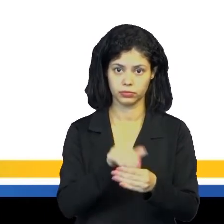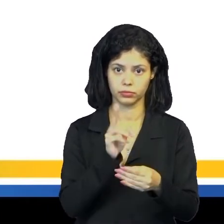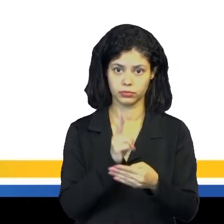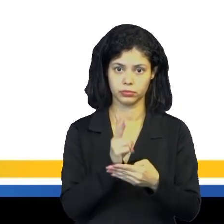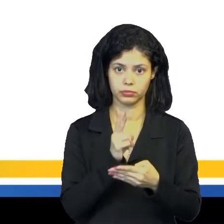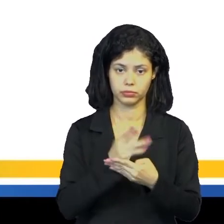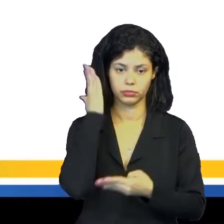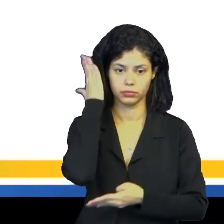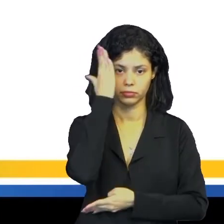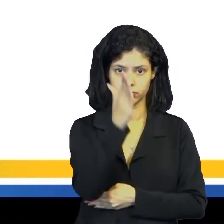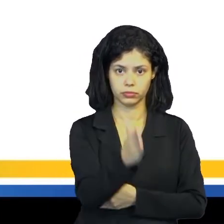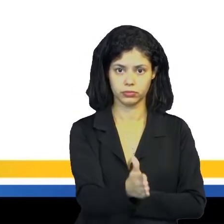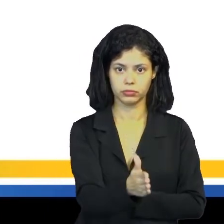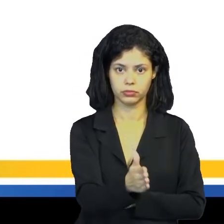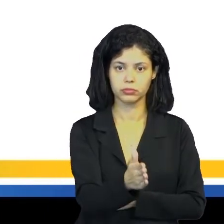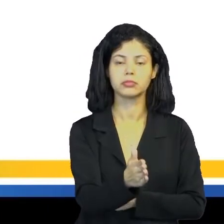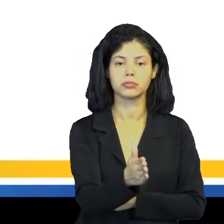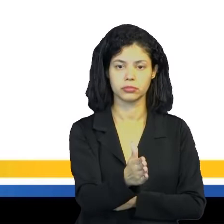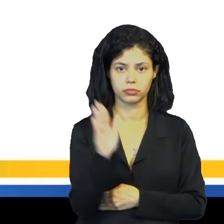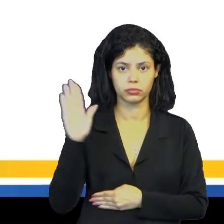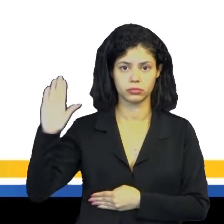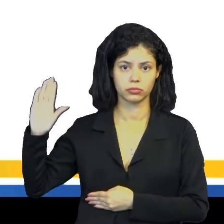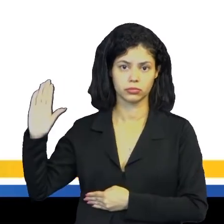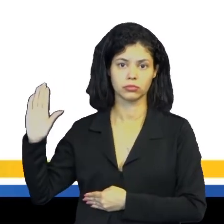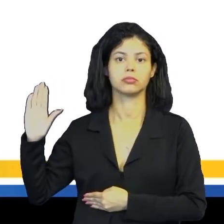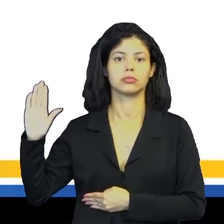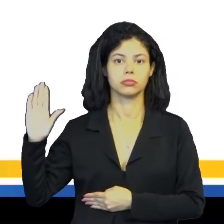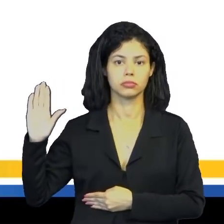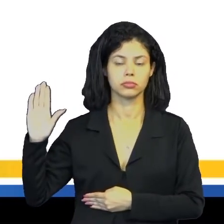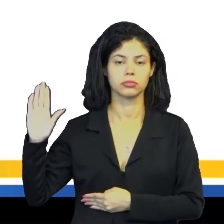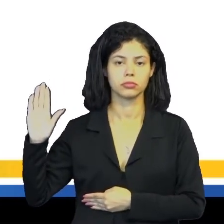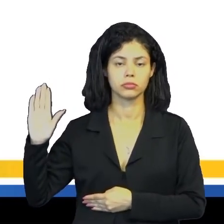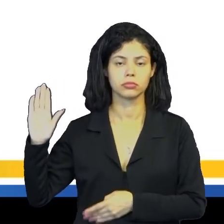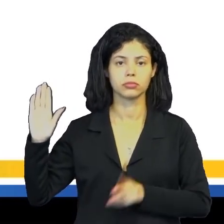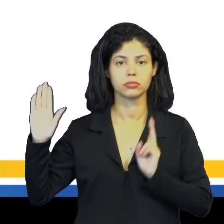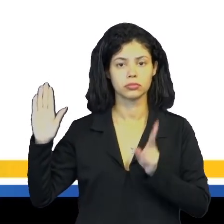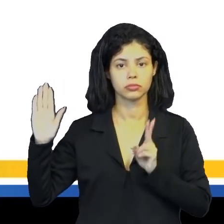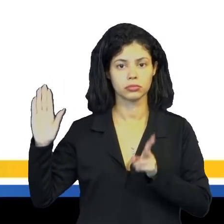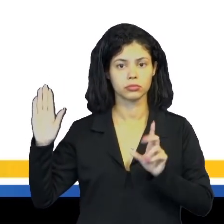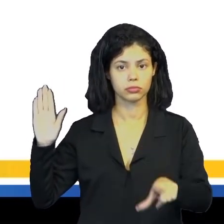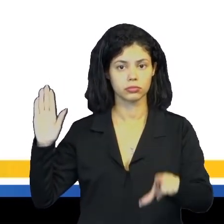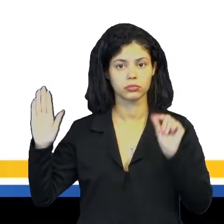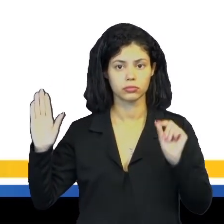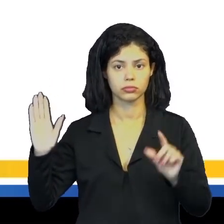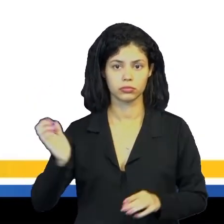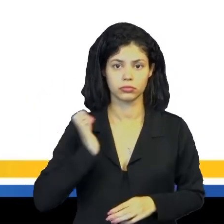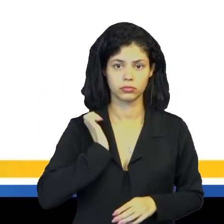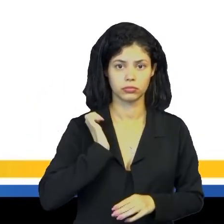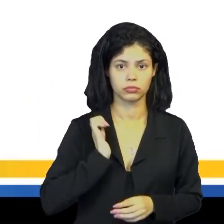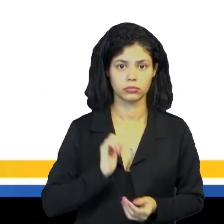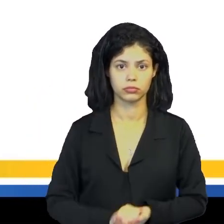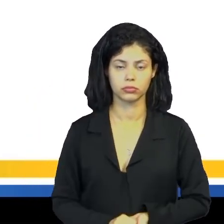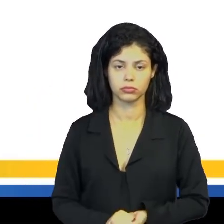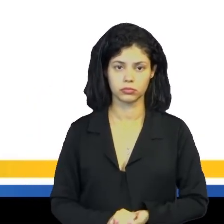sempre direcionado para o candidato que era sempre escolhido por uma elite